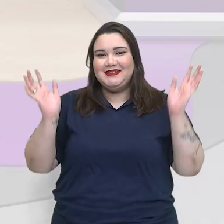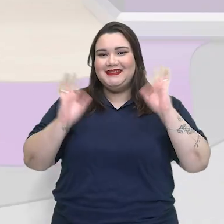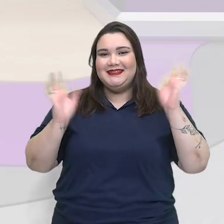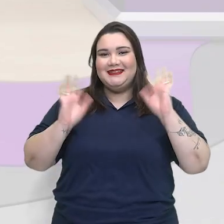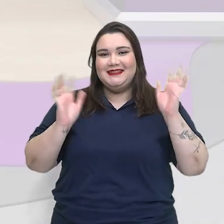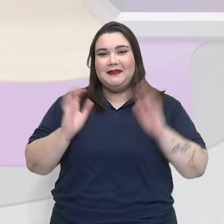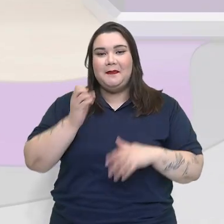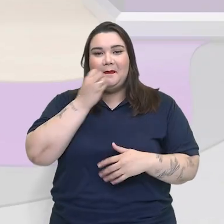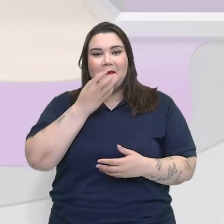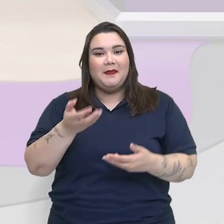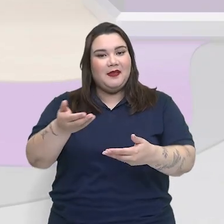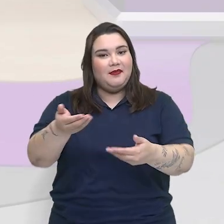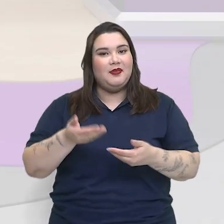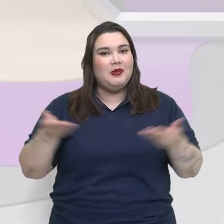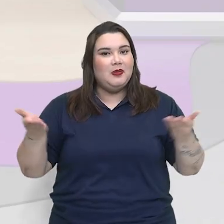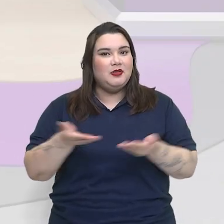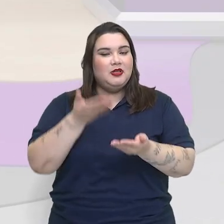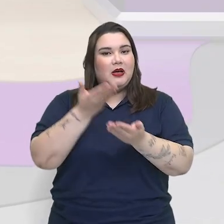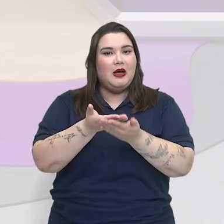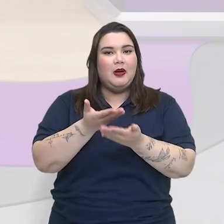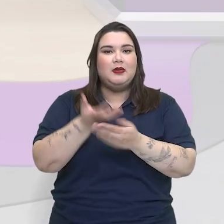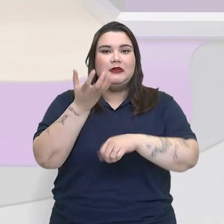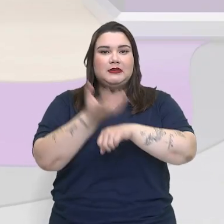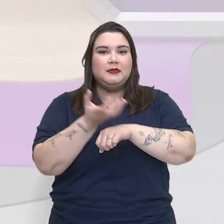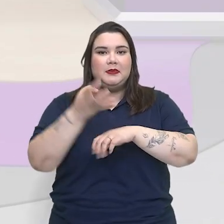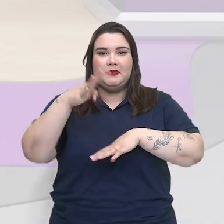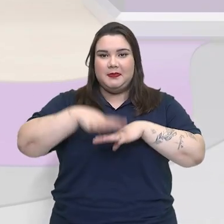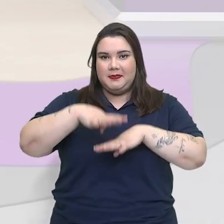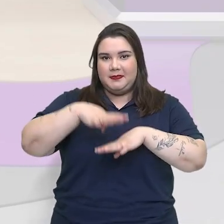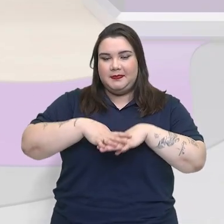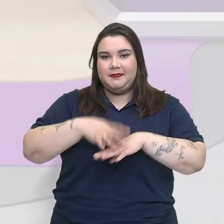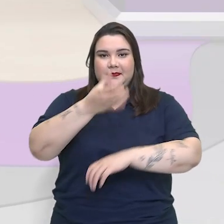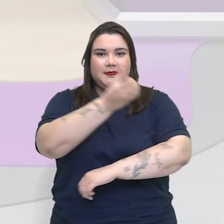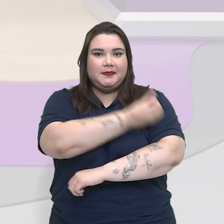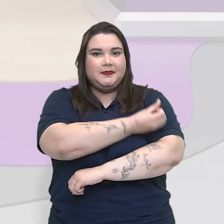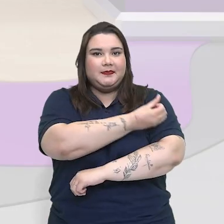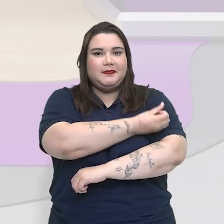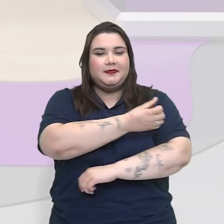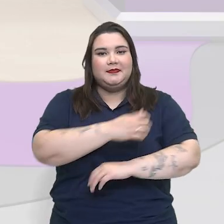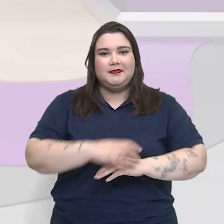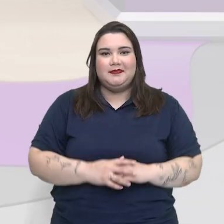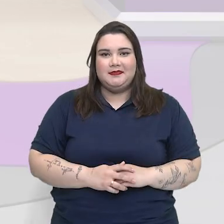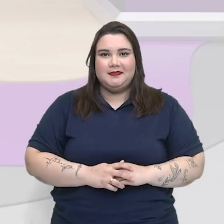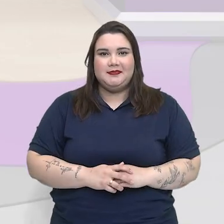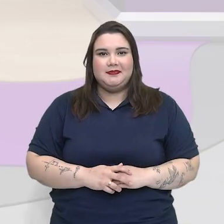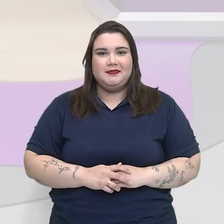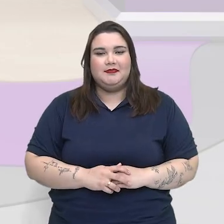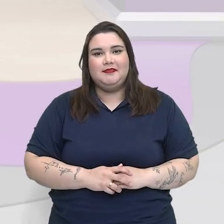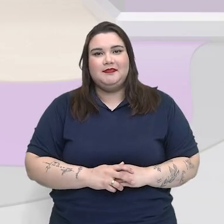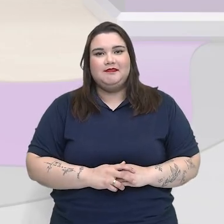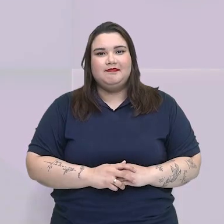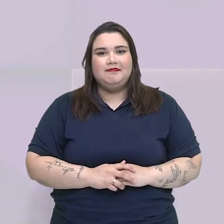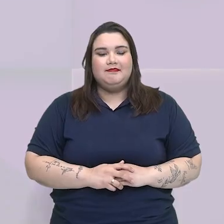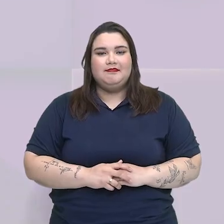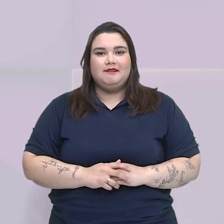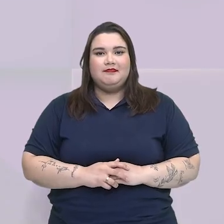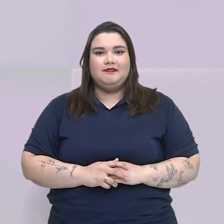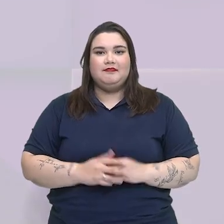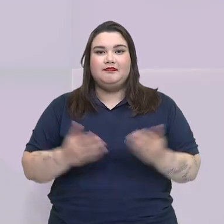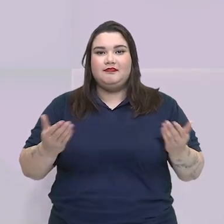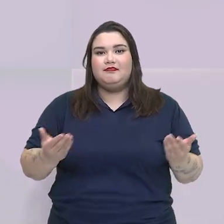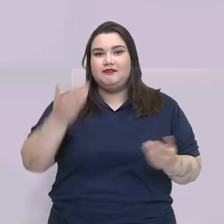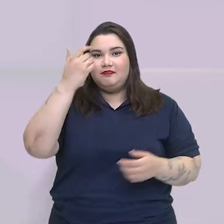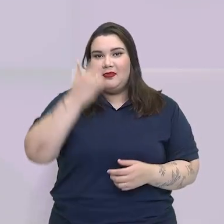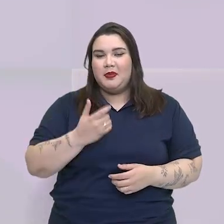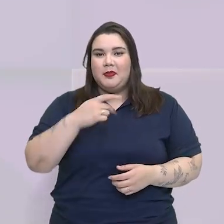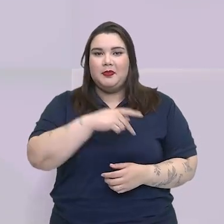Olá, sejam todos bem-vindos a mais uma aula do componente de matemática 6º ano ensino fundamental. Aqui